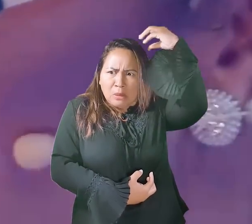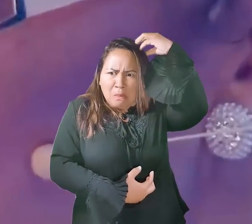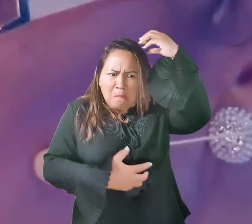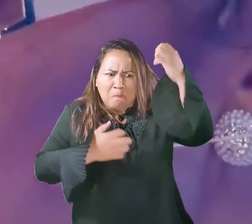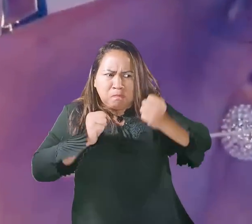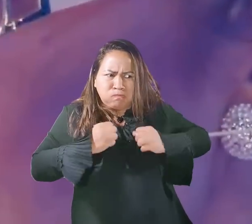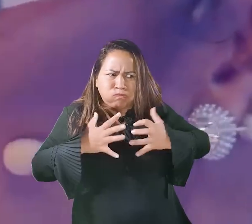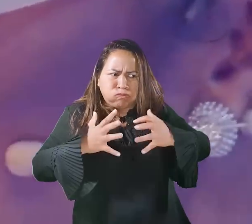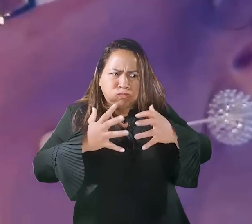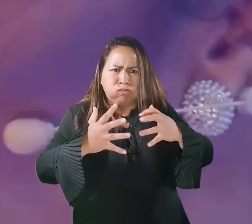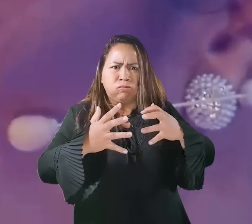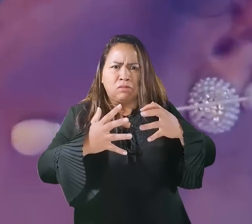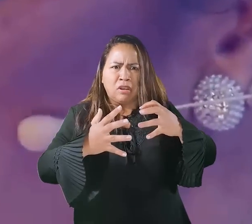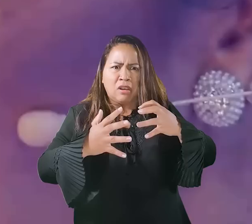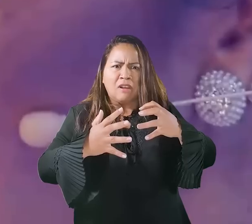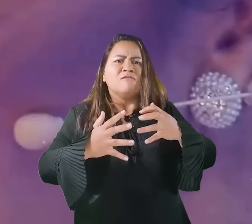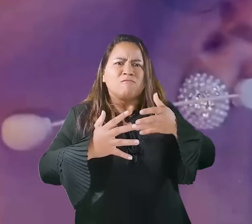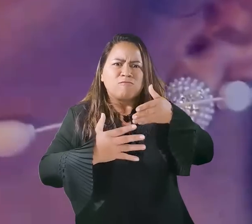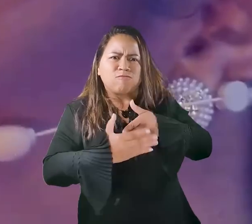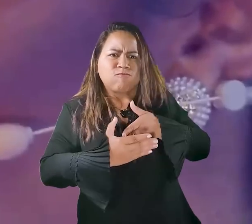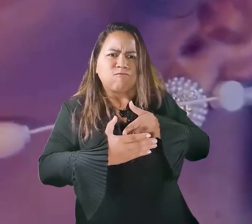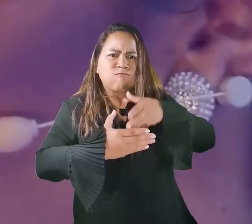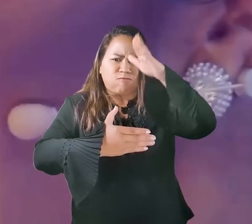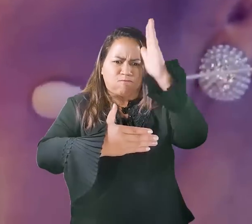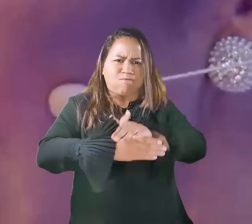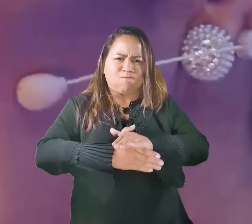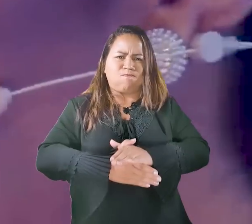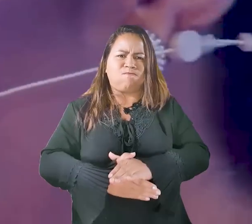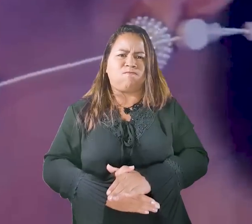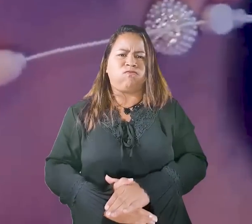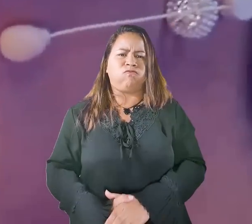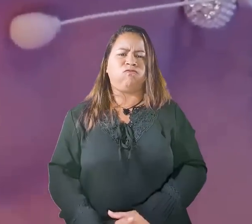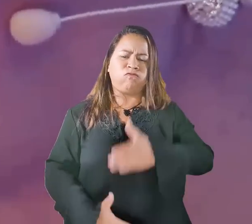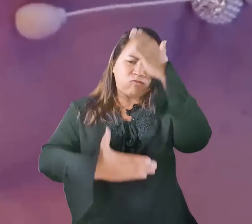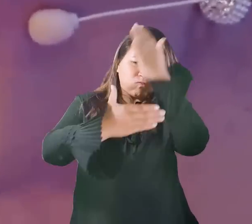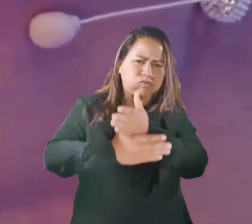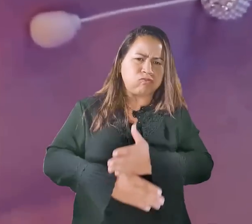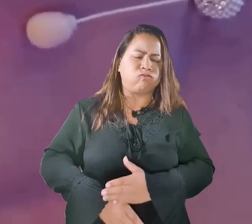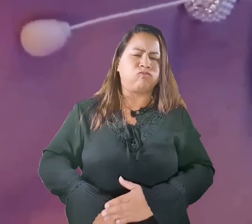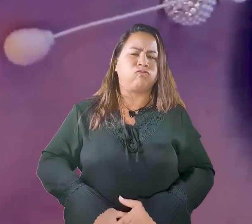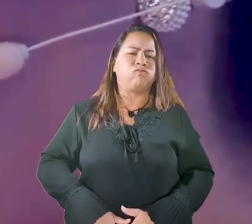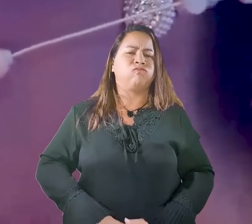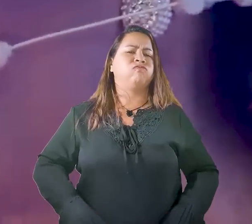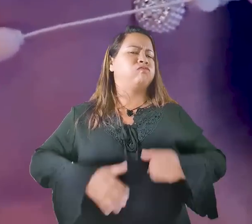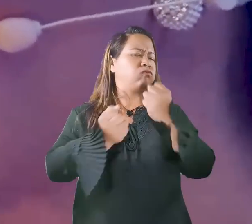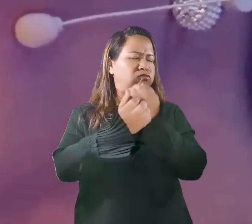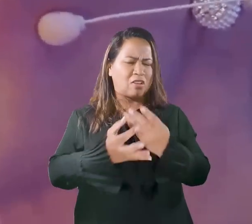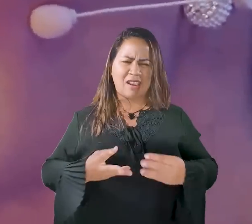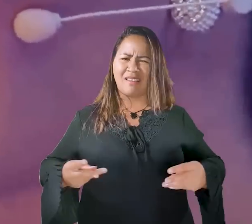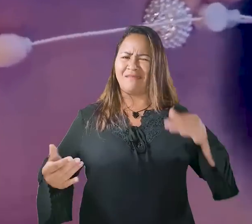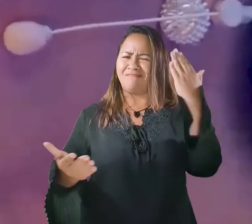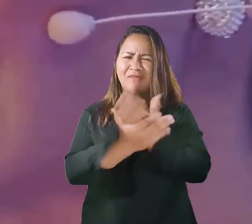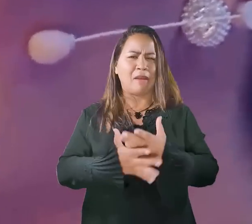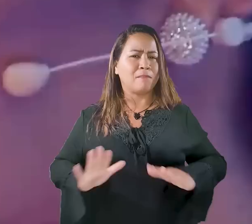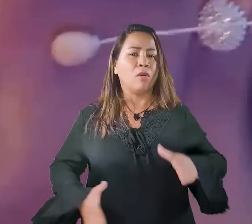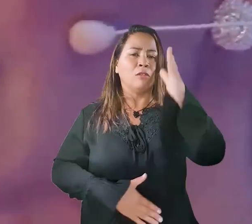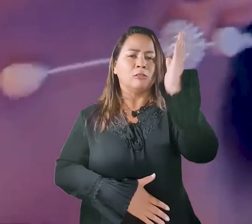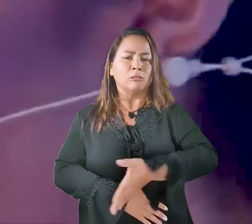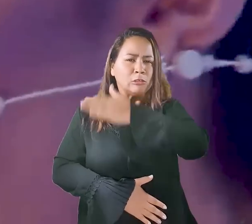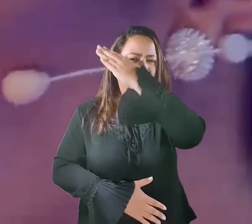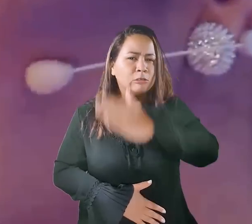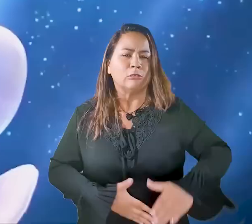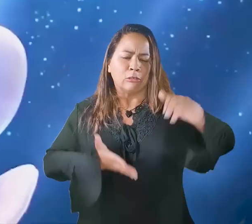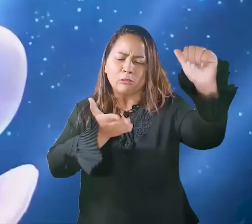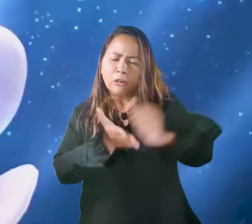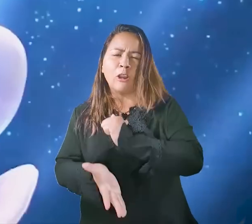Acabou. Acabou. Acabou. Está cancelado. Você pode mais. Decreta, elimina,